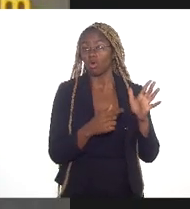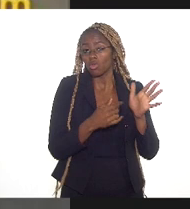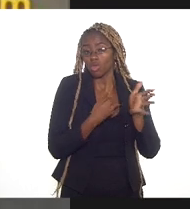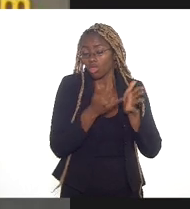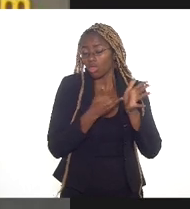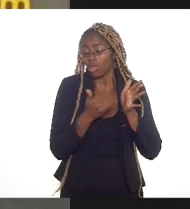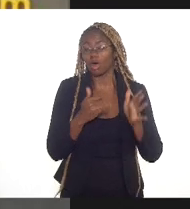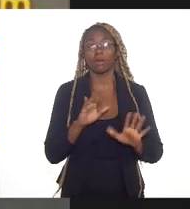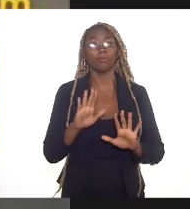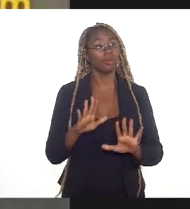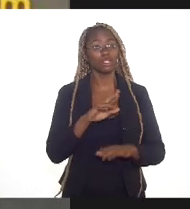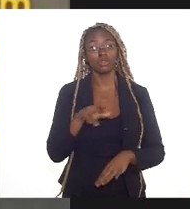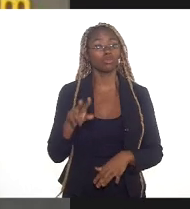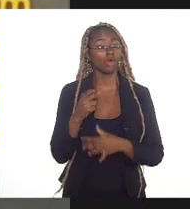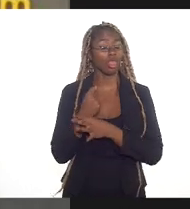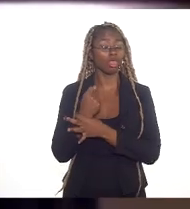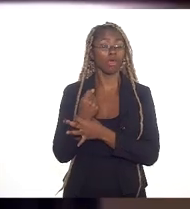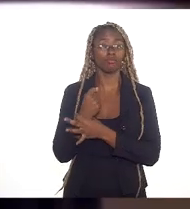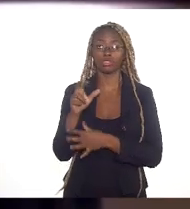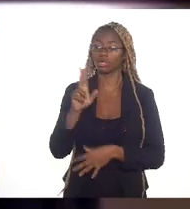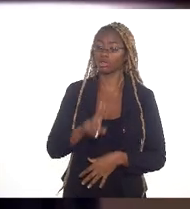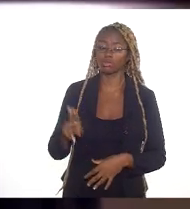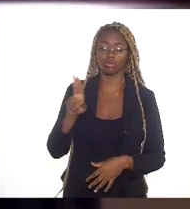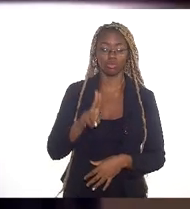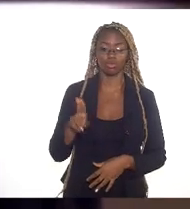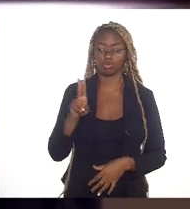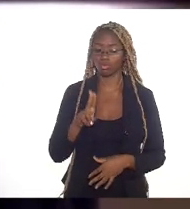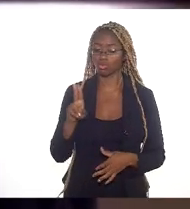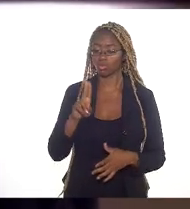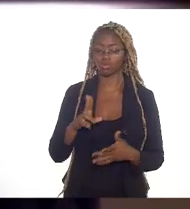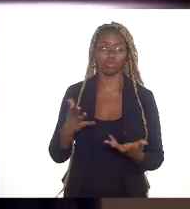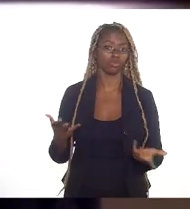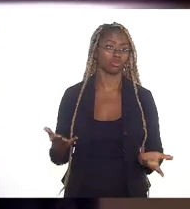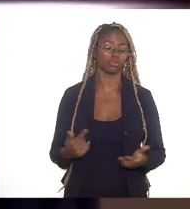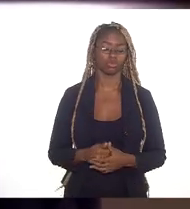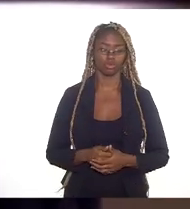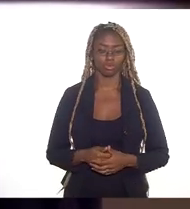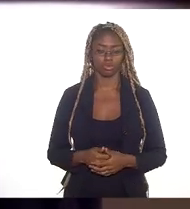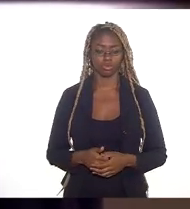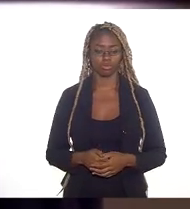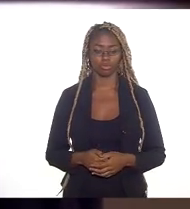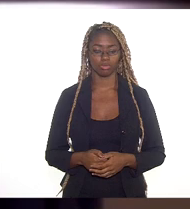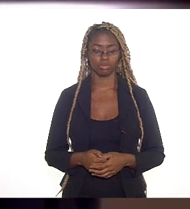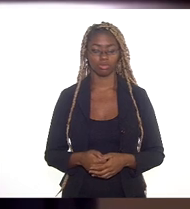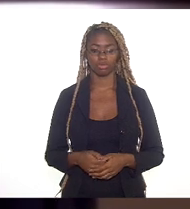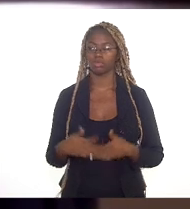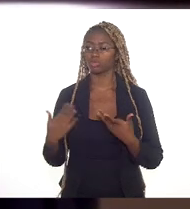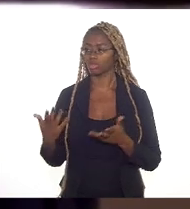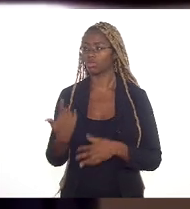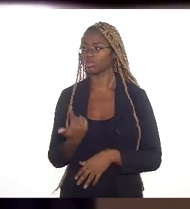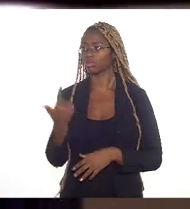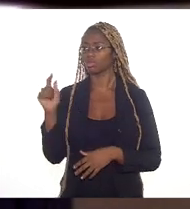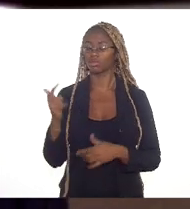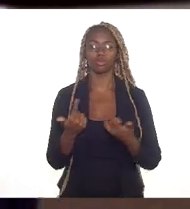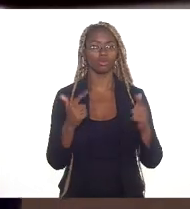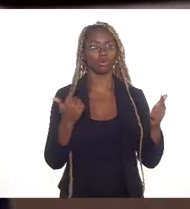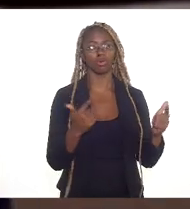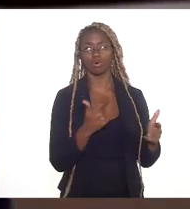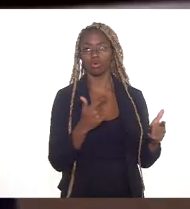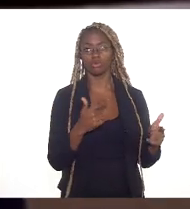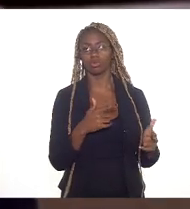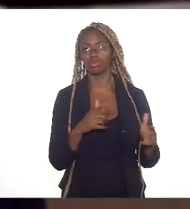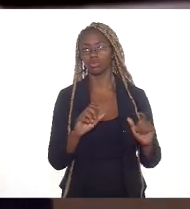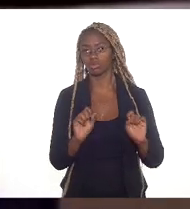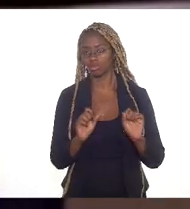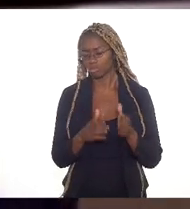defendendo, né, é o uso... Deputada, deputada enfermeira, por favor, porque eu não deixei outros deputados encaminharem em votação, por favor,